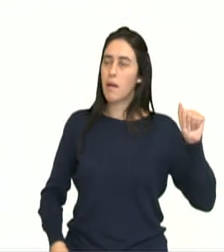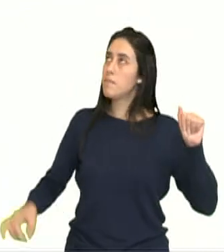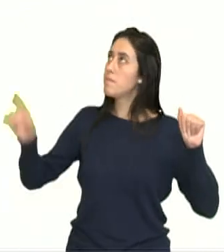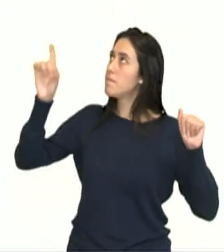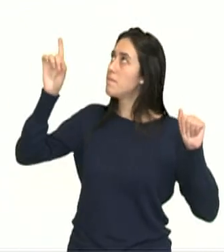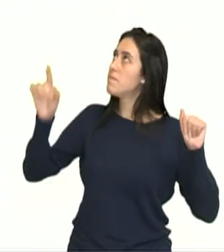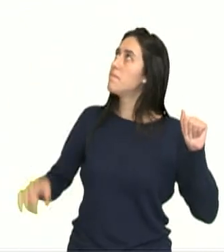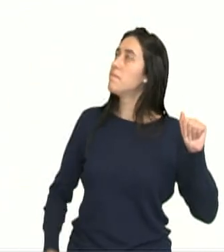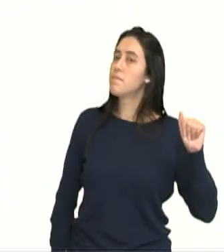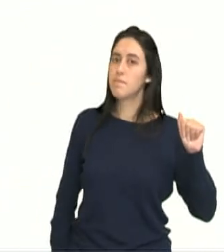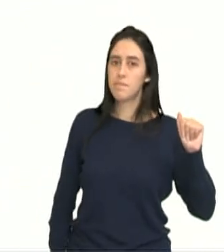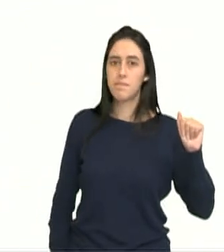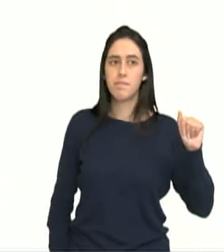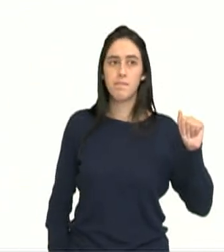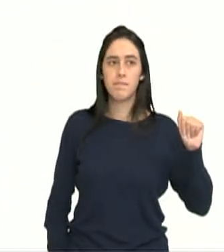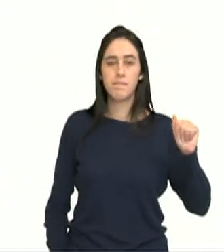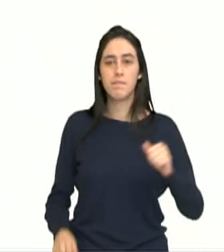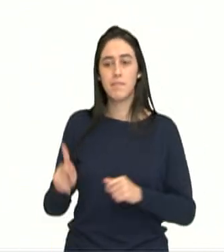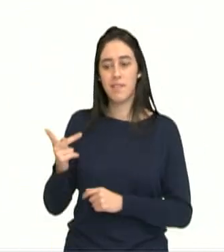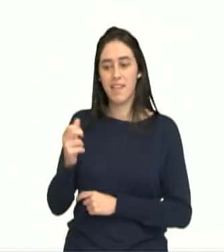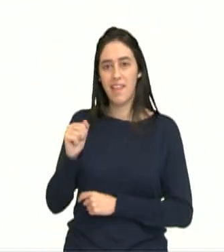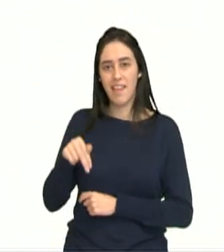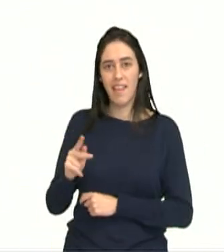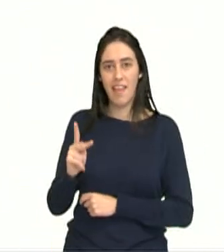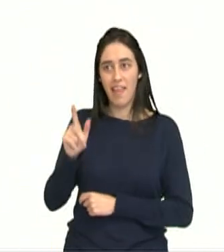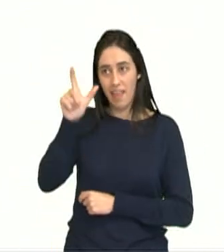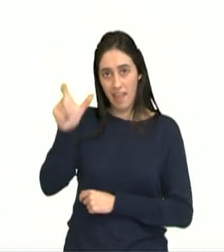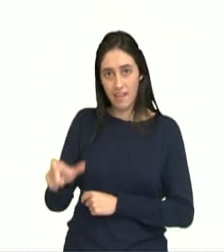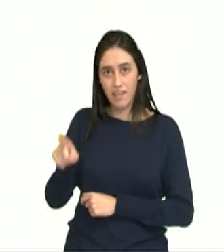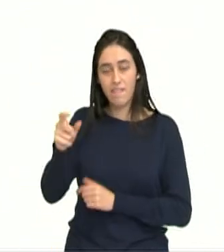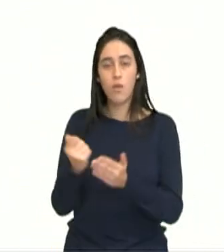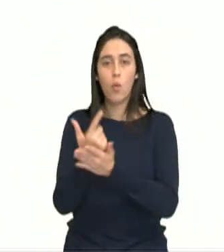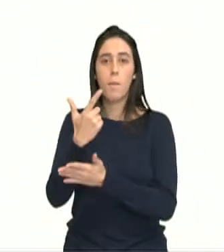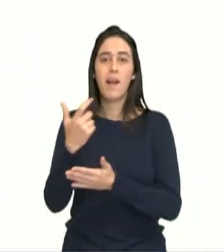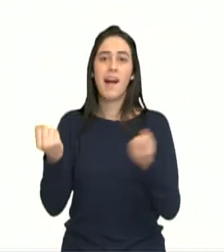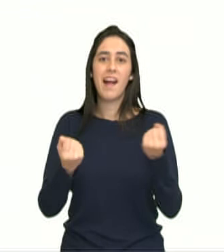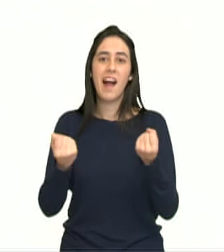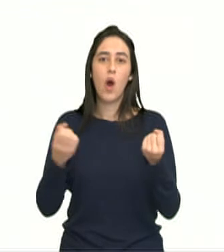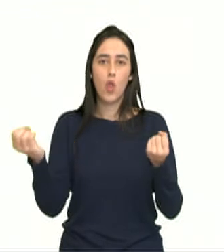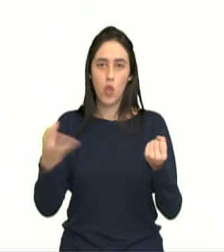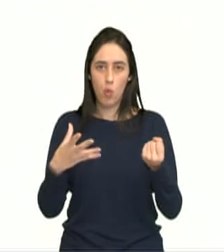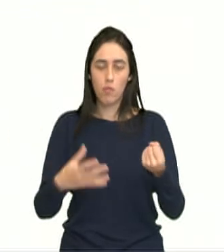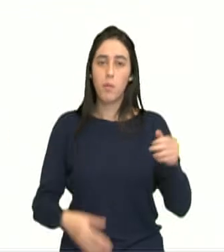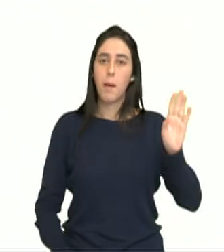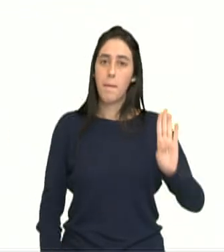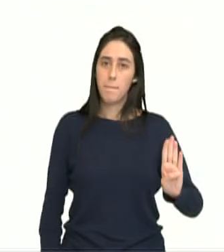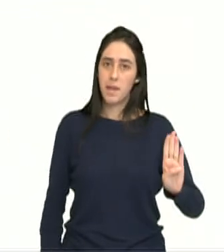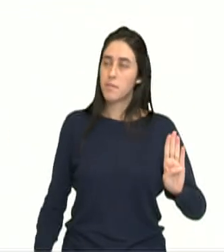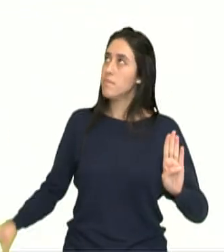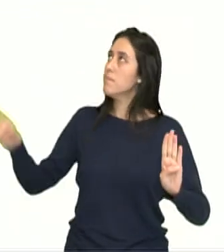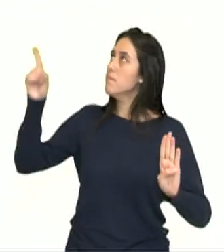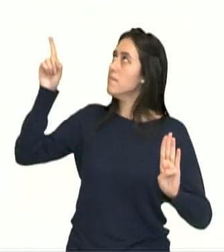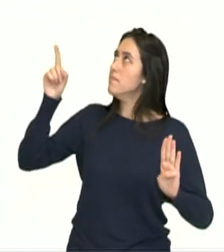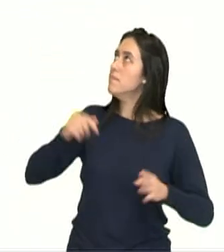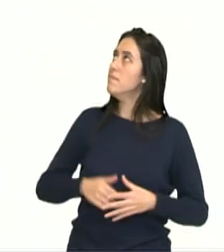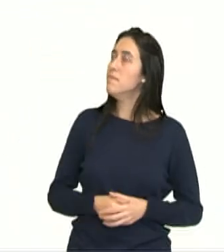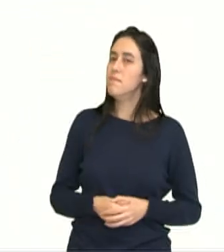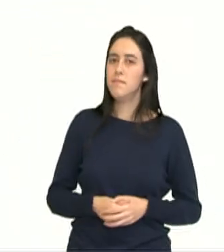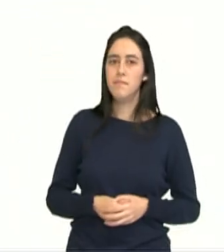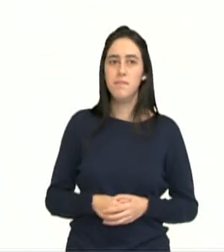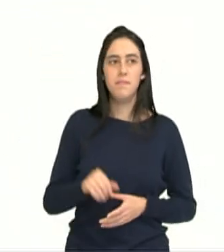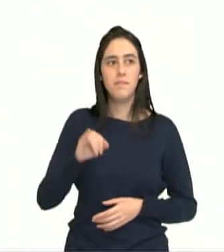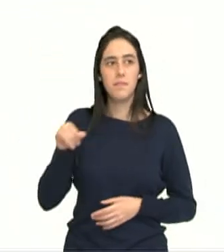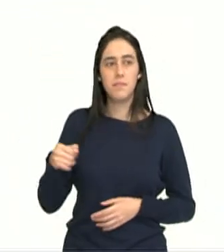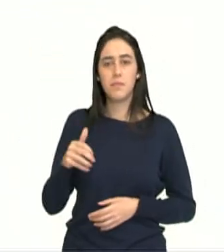car, né? O Hank vai comprar um carro novo. E letter B, Jason can use the computer, né? O Jason